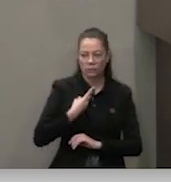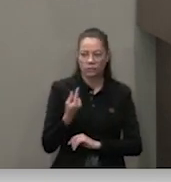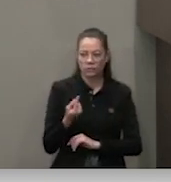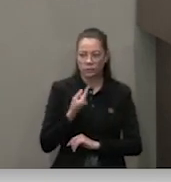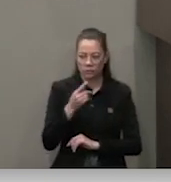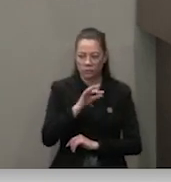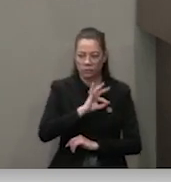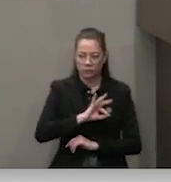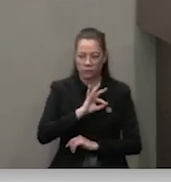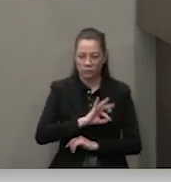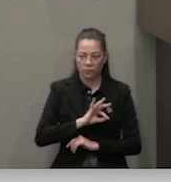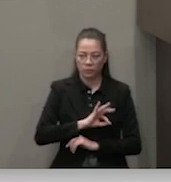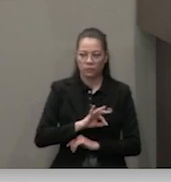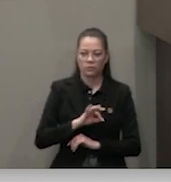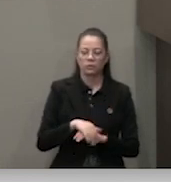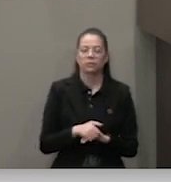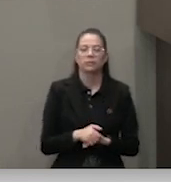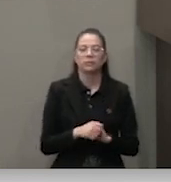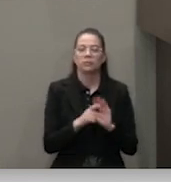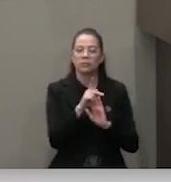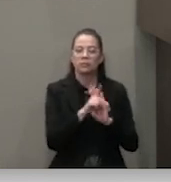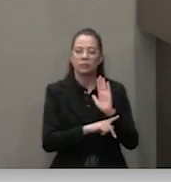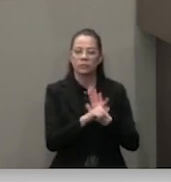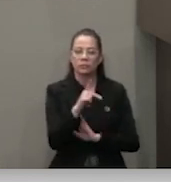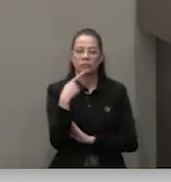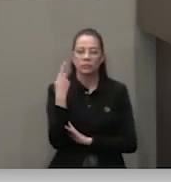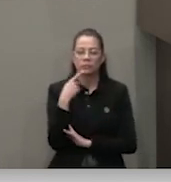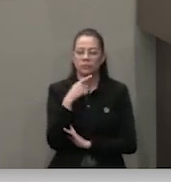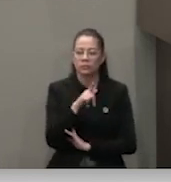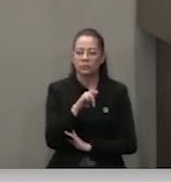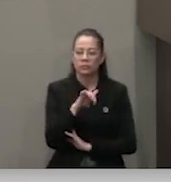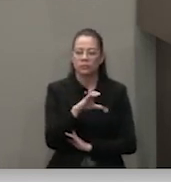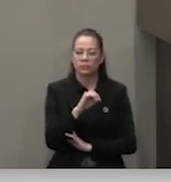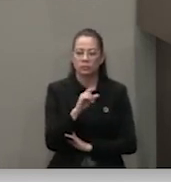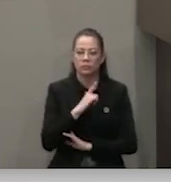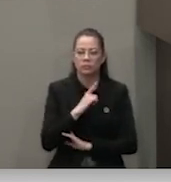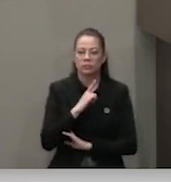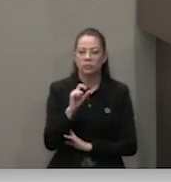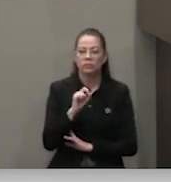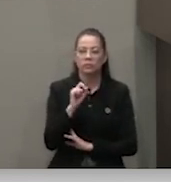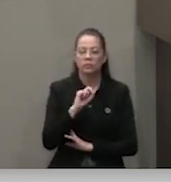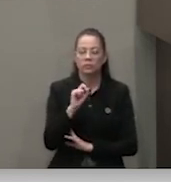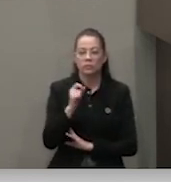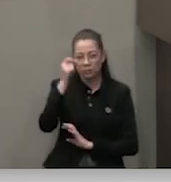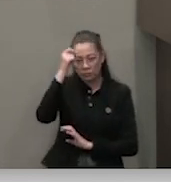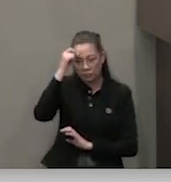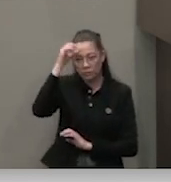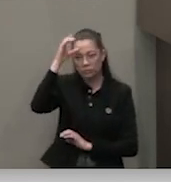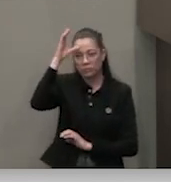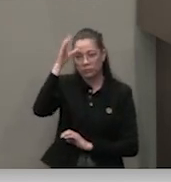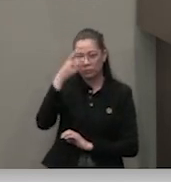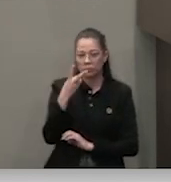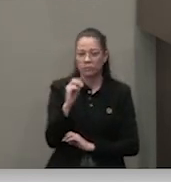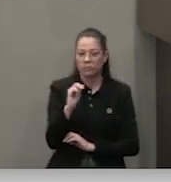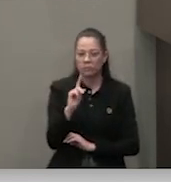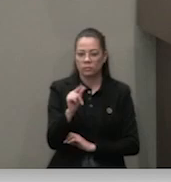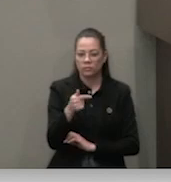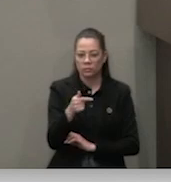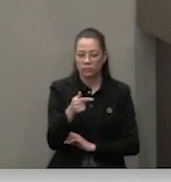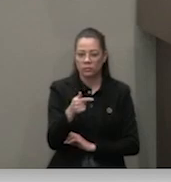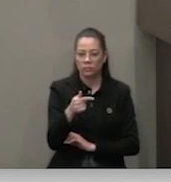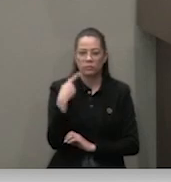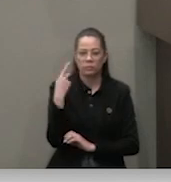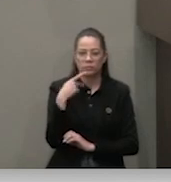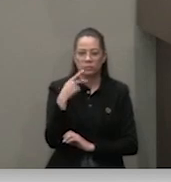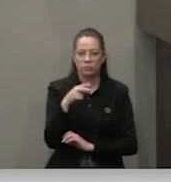quanto ao projeto do vereador Gil tivemos aí o conhecimento que ah em 2017 o vereador